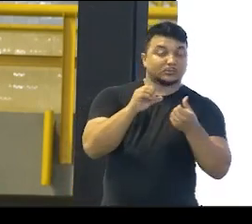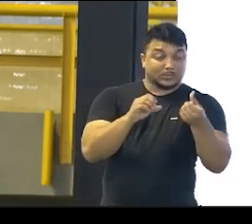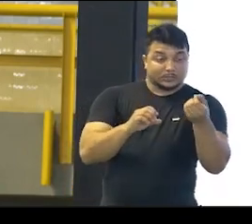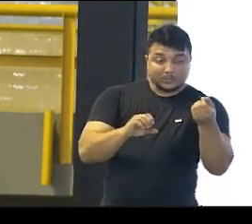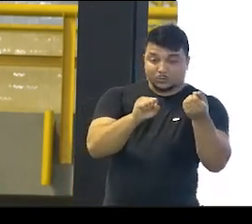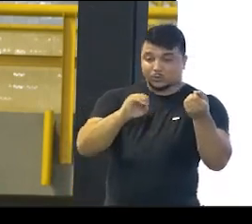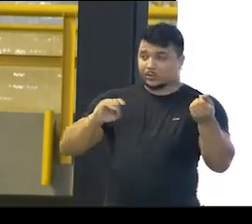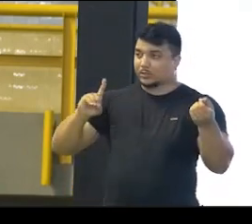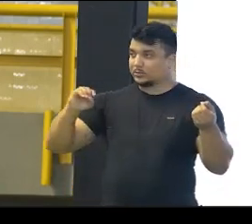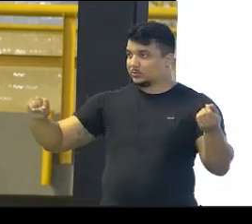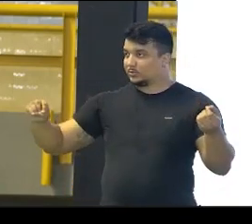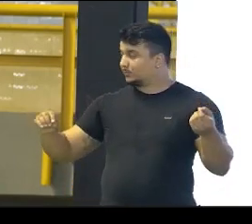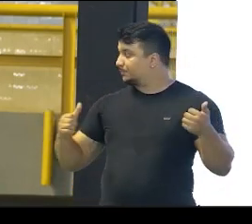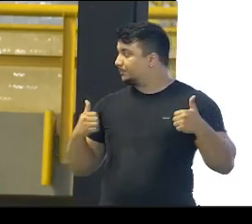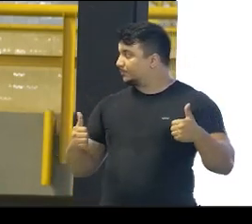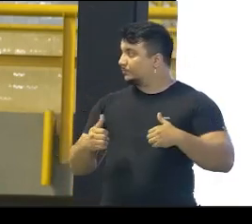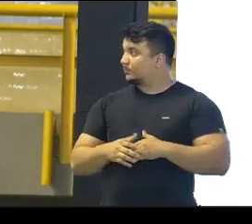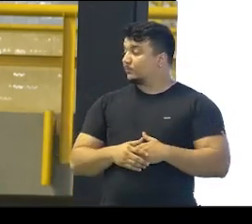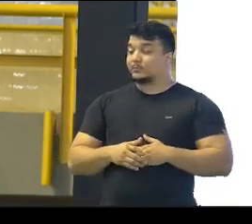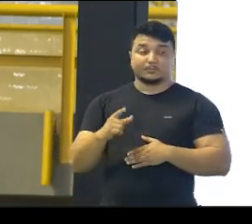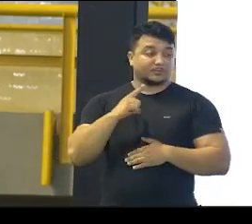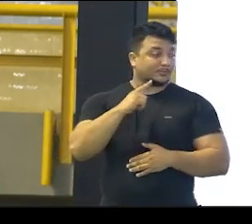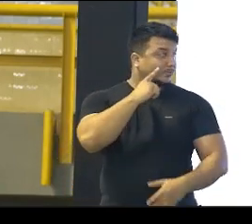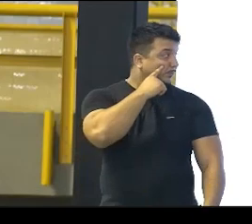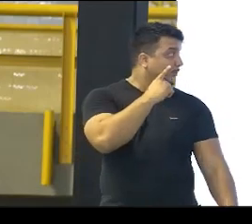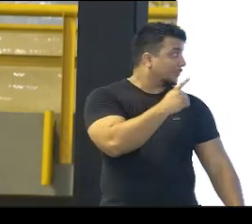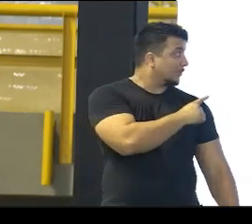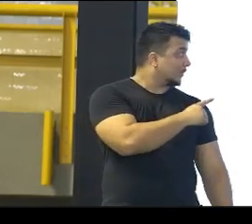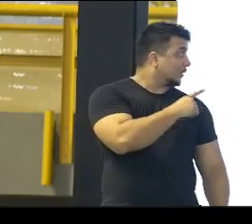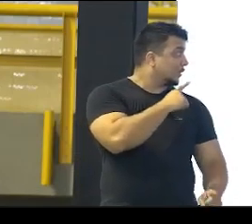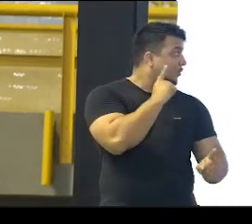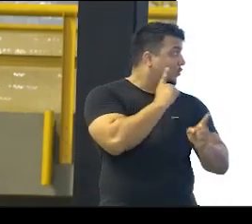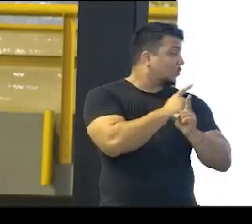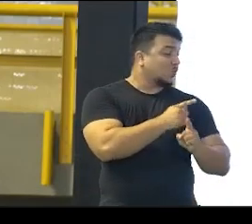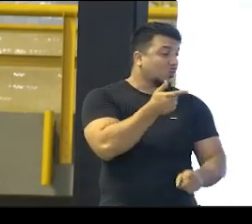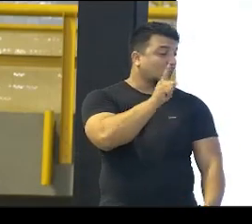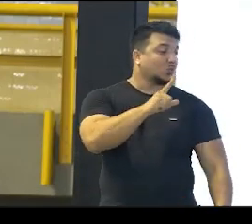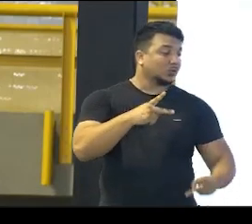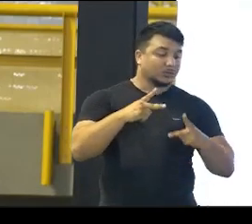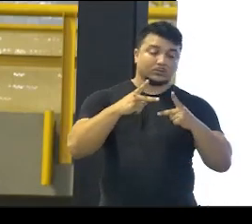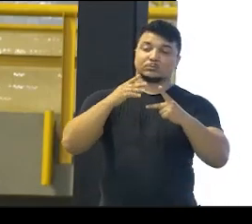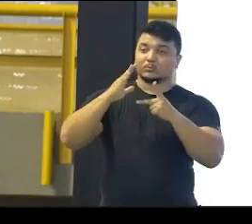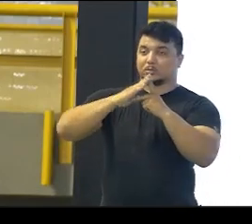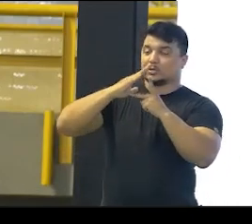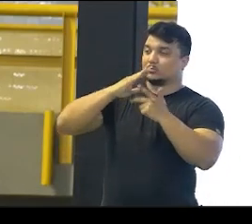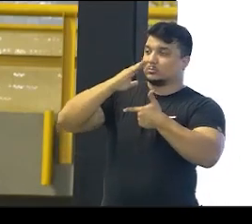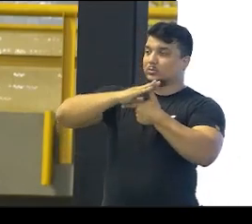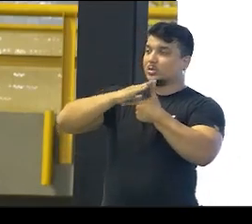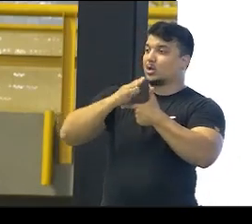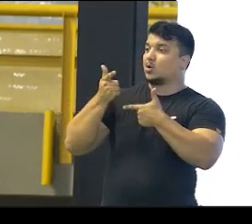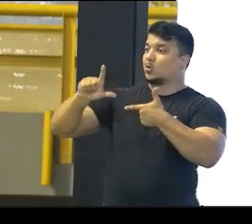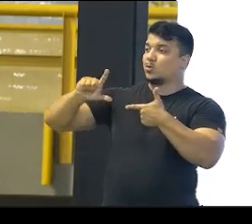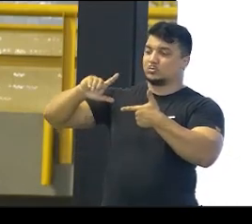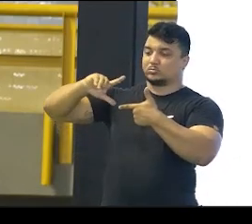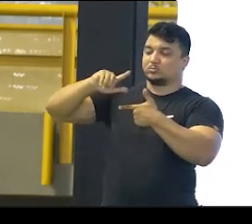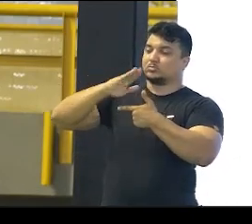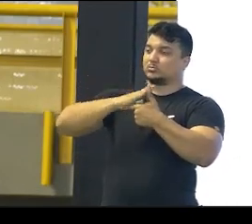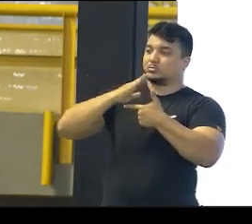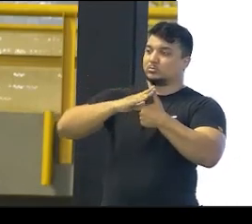3. O 8 é o dobro do 4. Então a hipotenusa é o dobro do 5, 10. Só que com um zero a